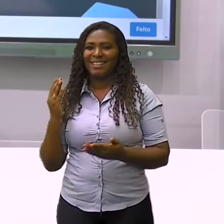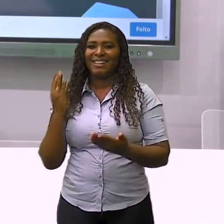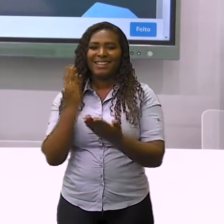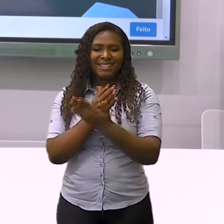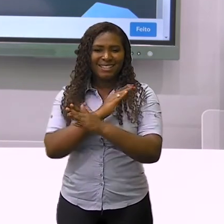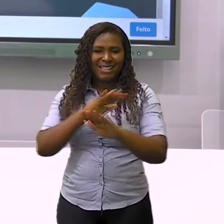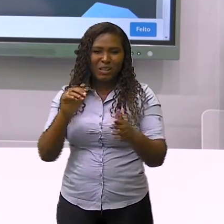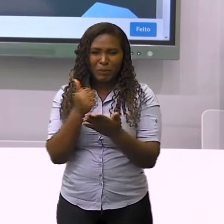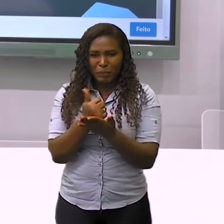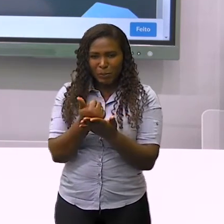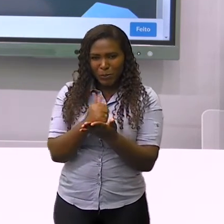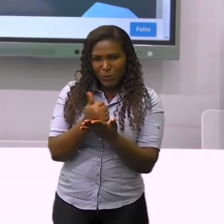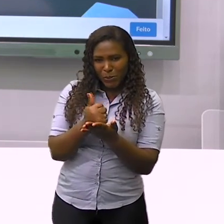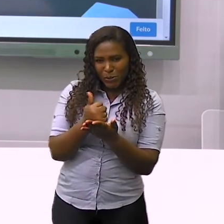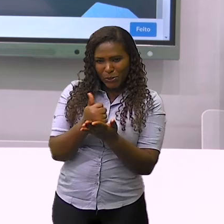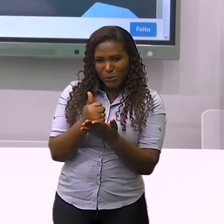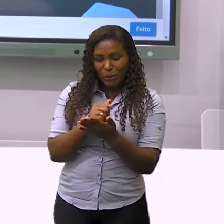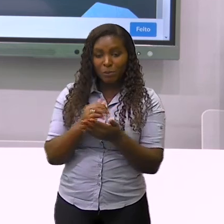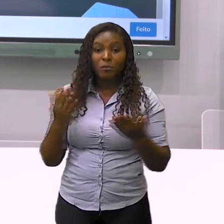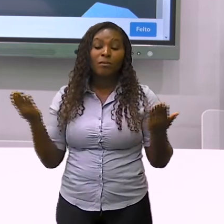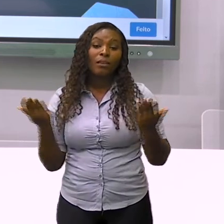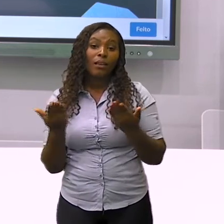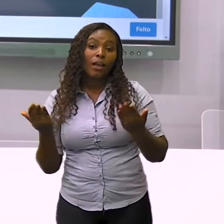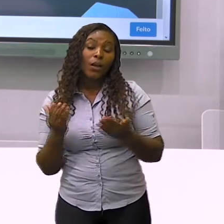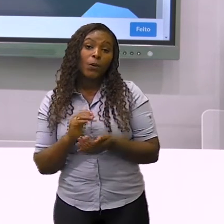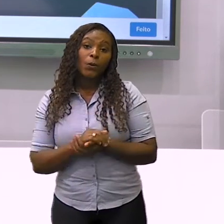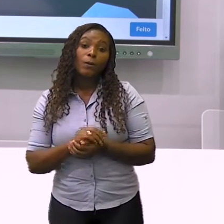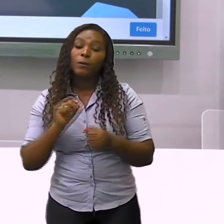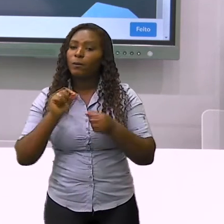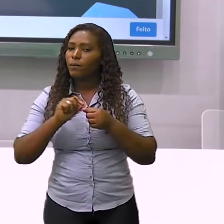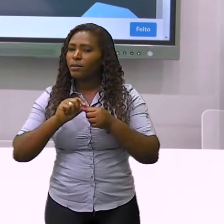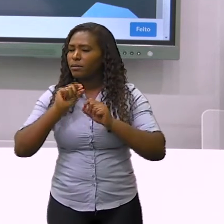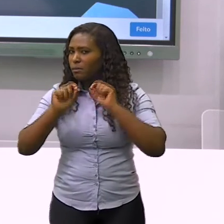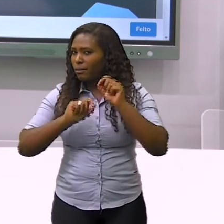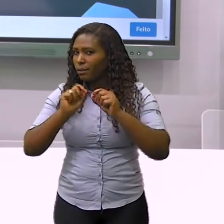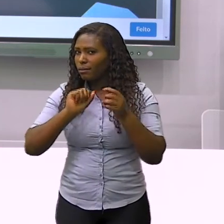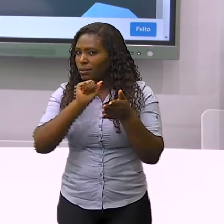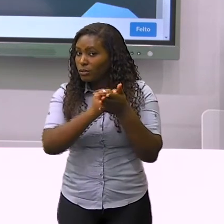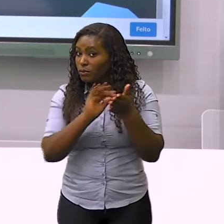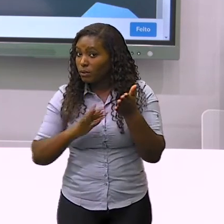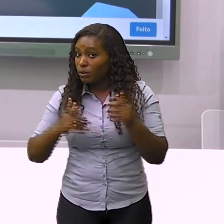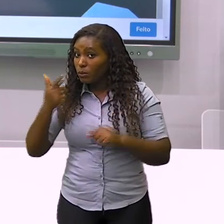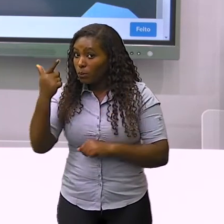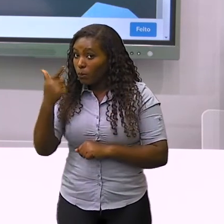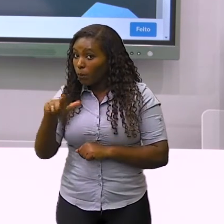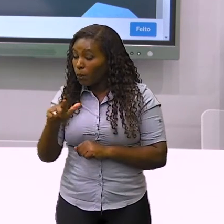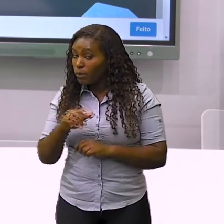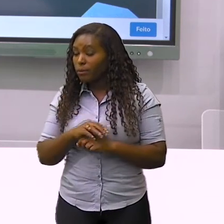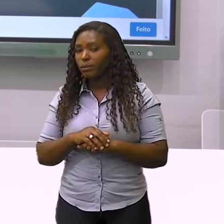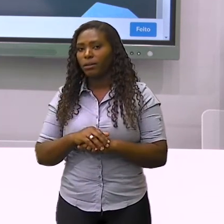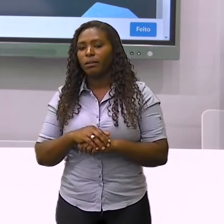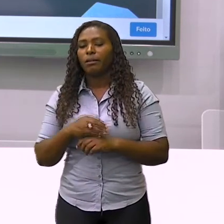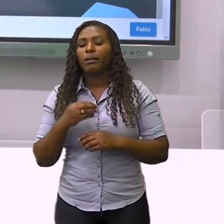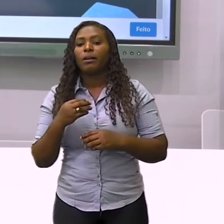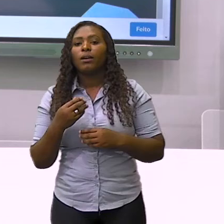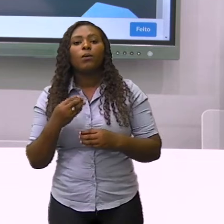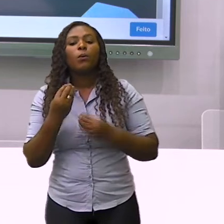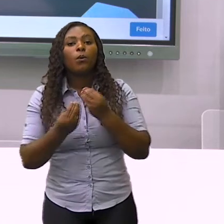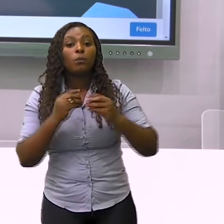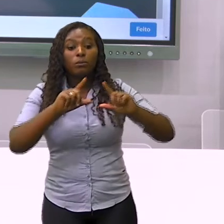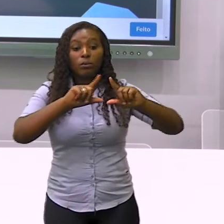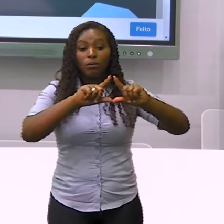de 49, 7 ao quadrado. Gente, ó, quadrado é a diferença de dois